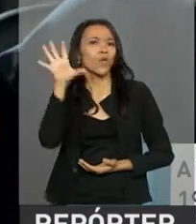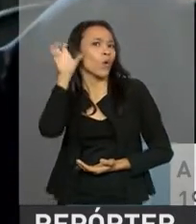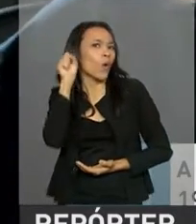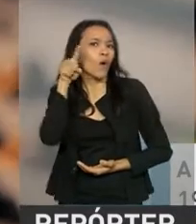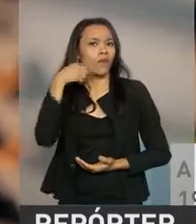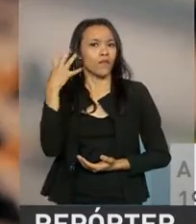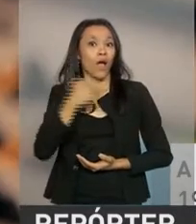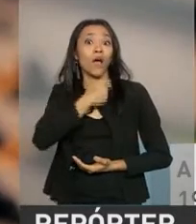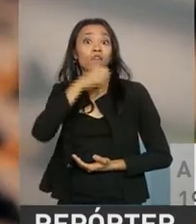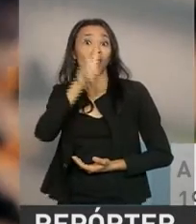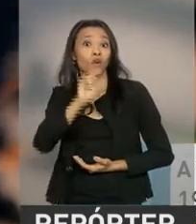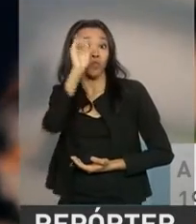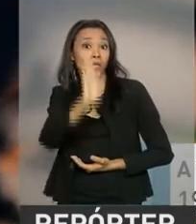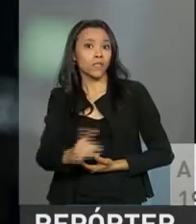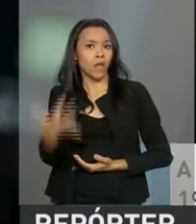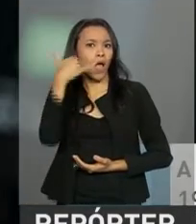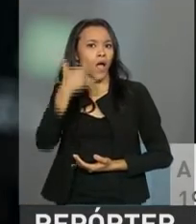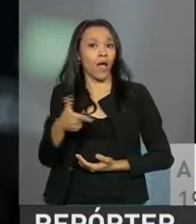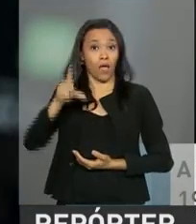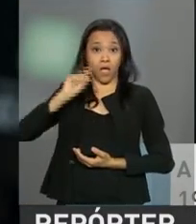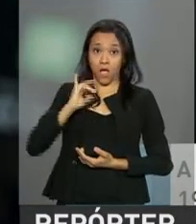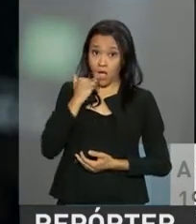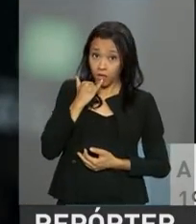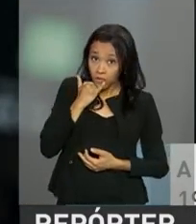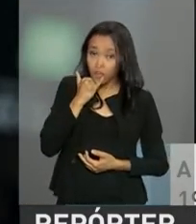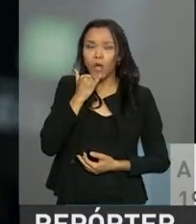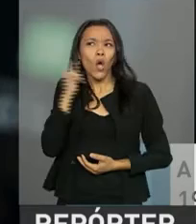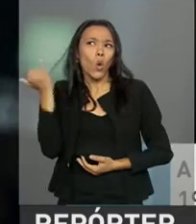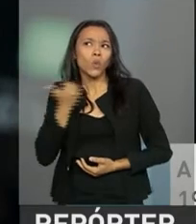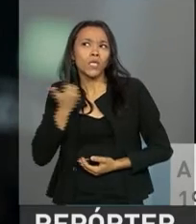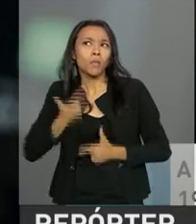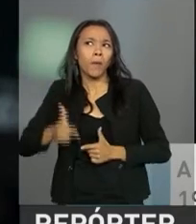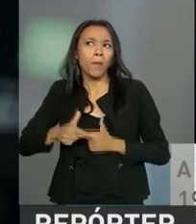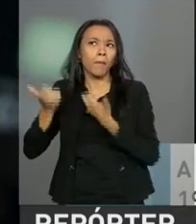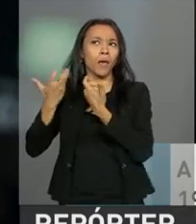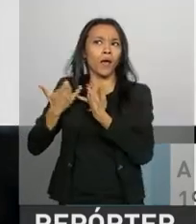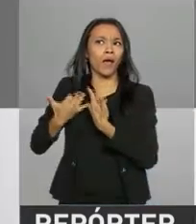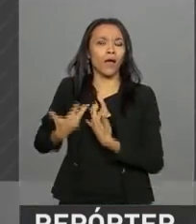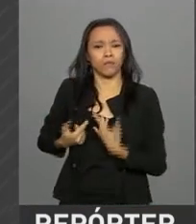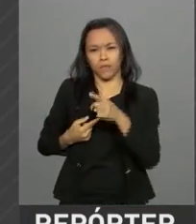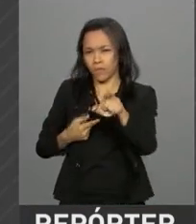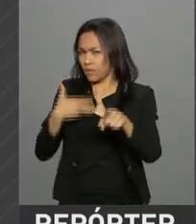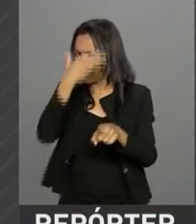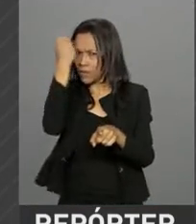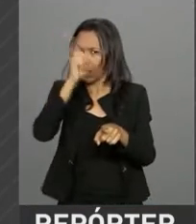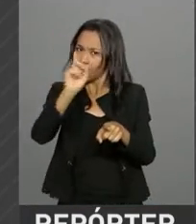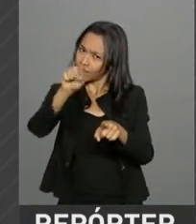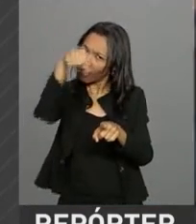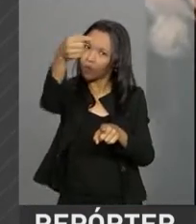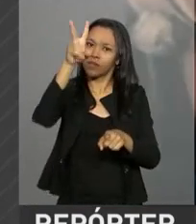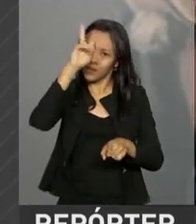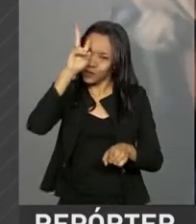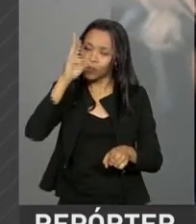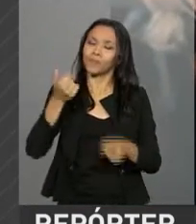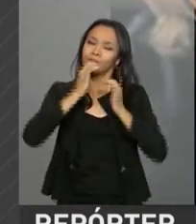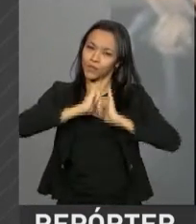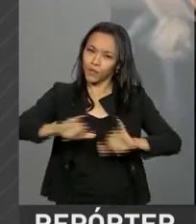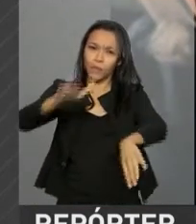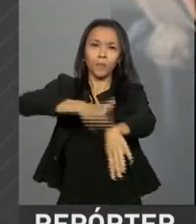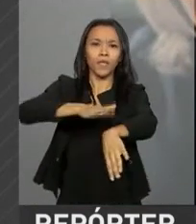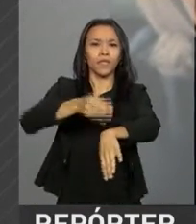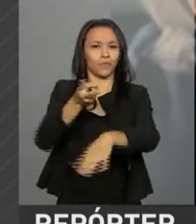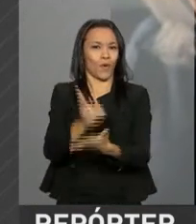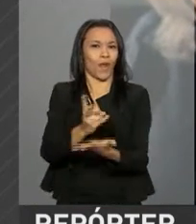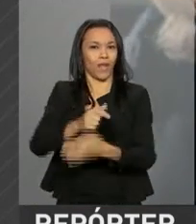participar da Voz do Brasil ligando antes para a nossa equipe, contando o seu problema. Não esqueça, na próxima segunda-feira, no mesmo